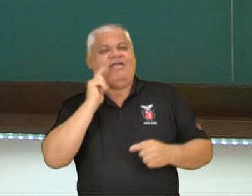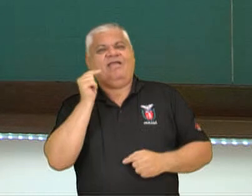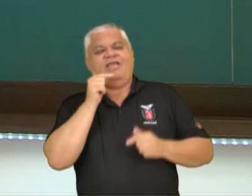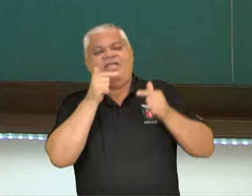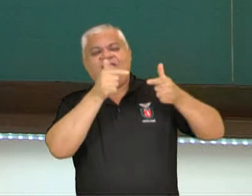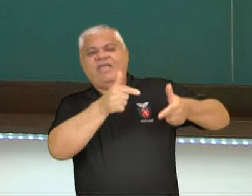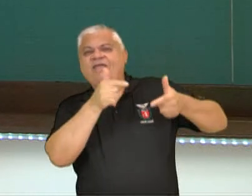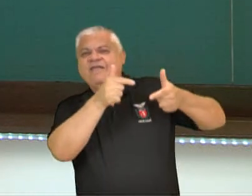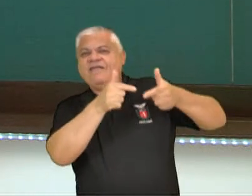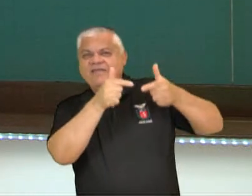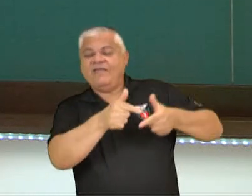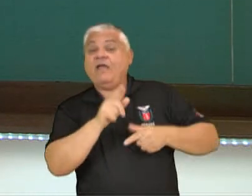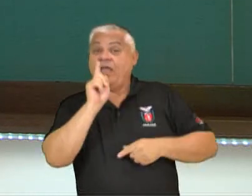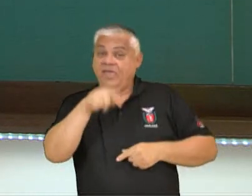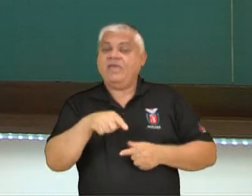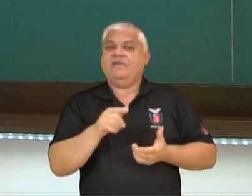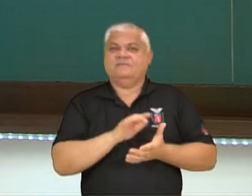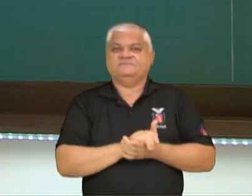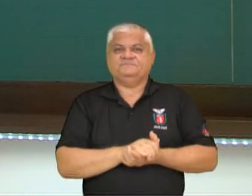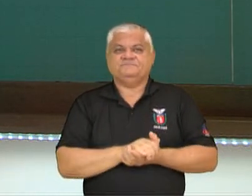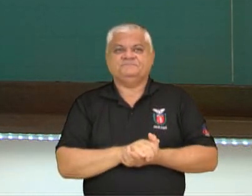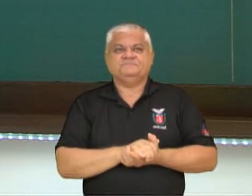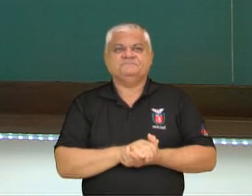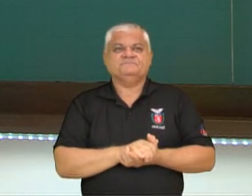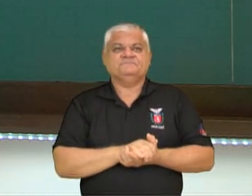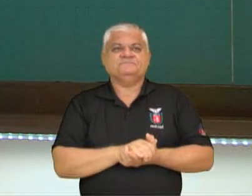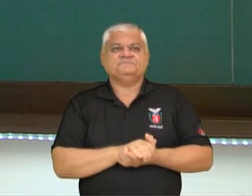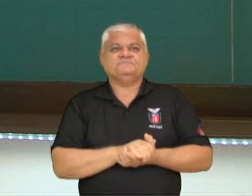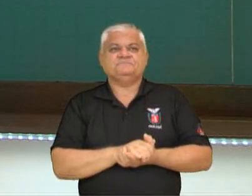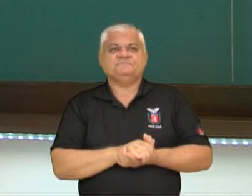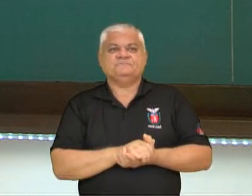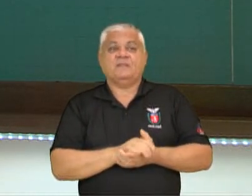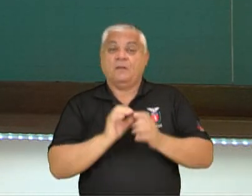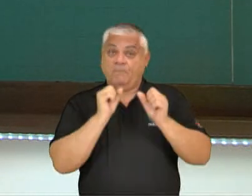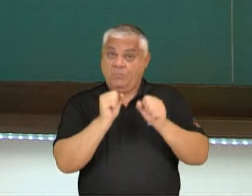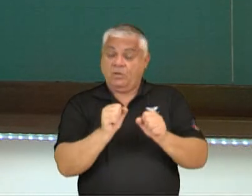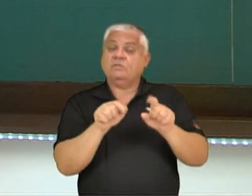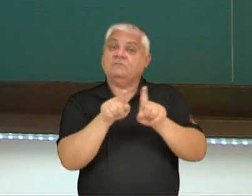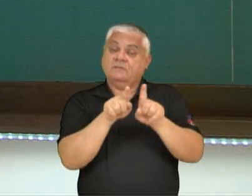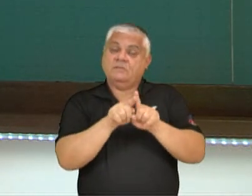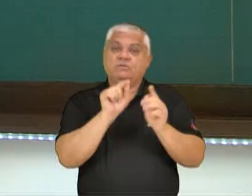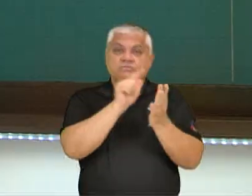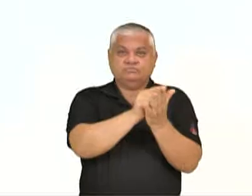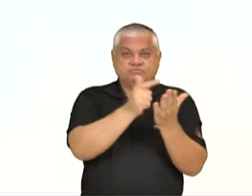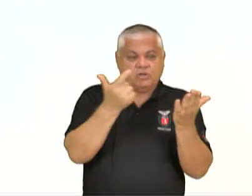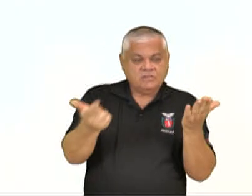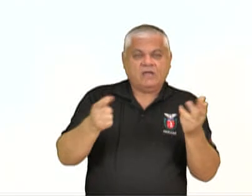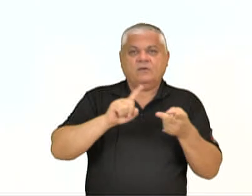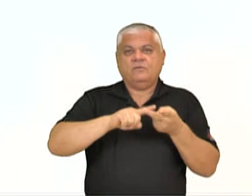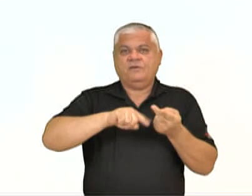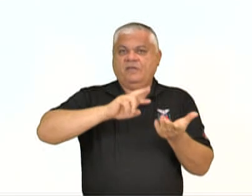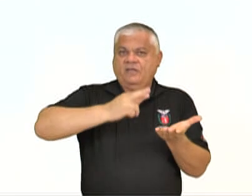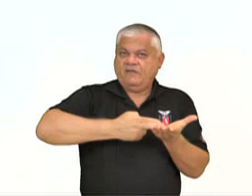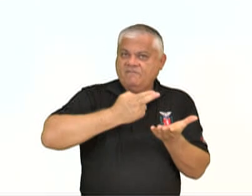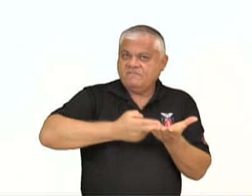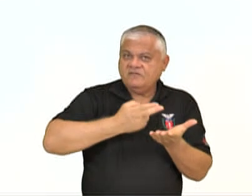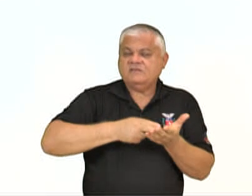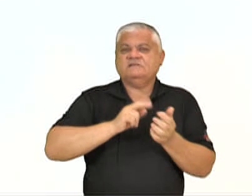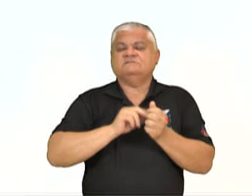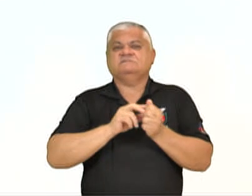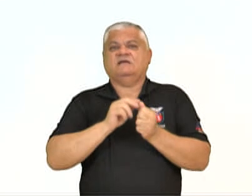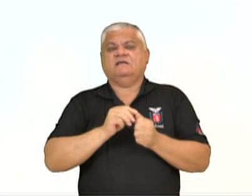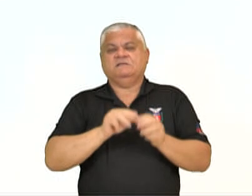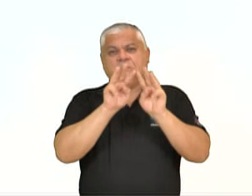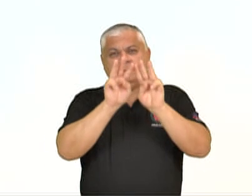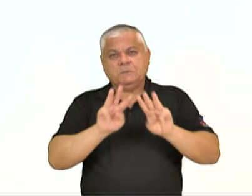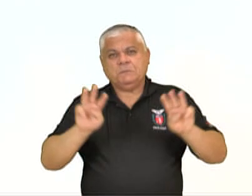a respeito de determinada situação. Então, pode aparecer em jornais, revistas, sites e blogs de